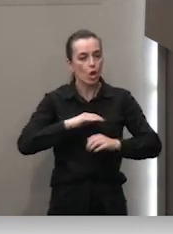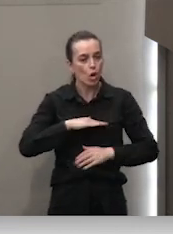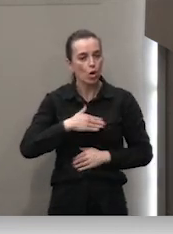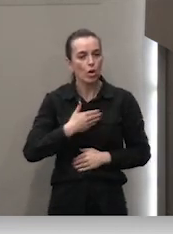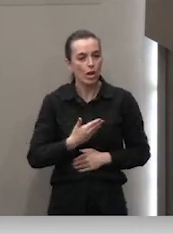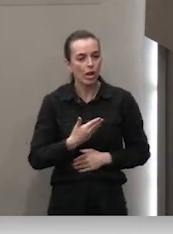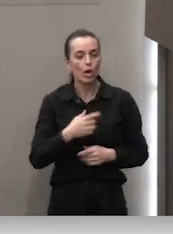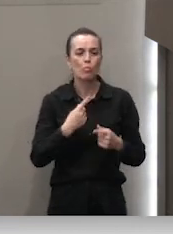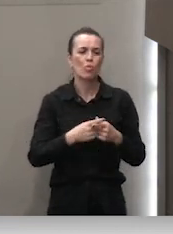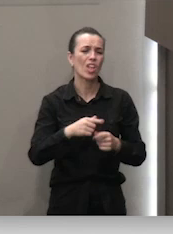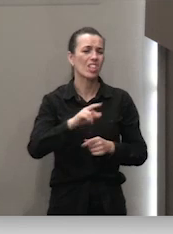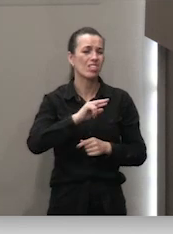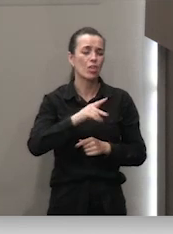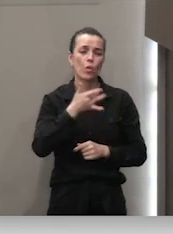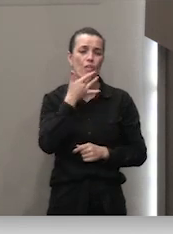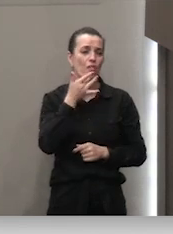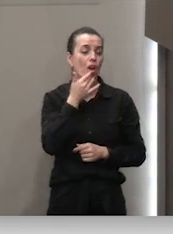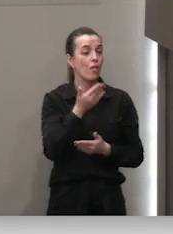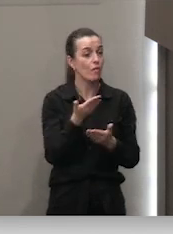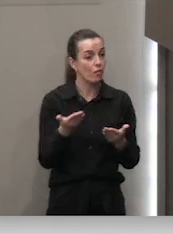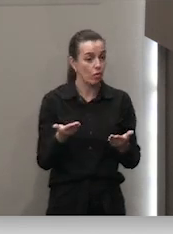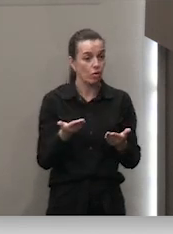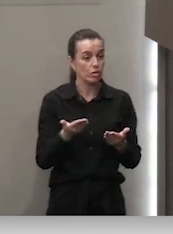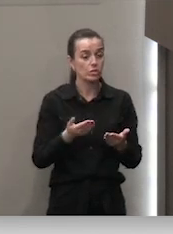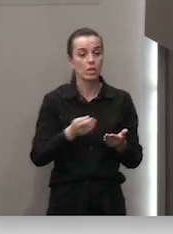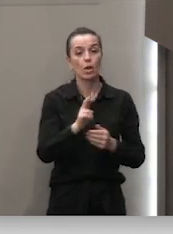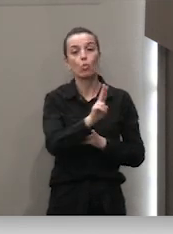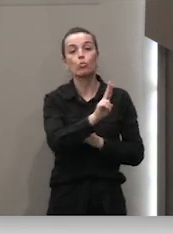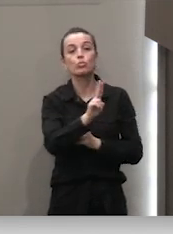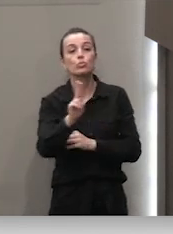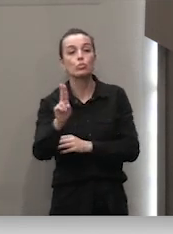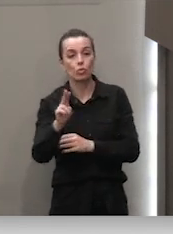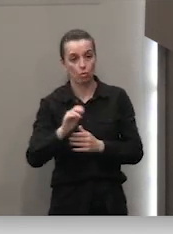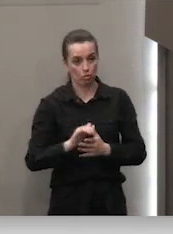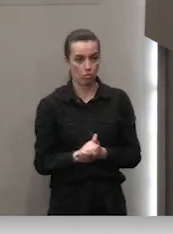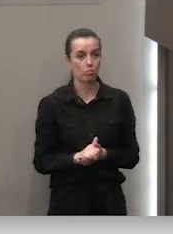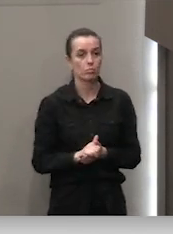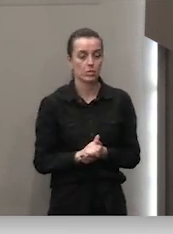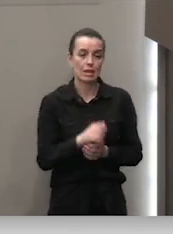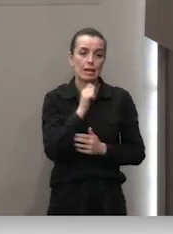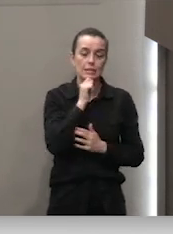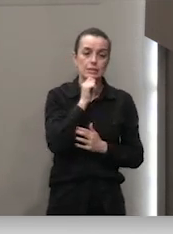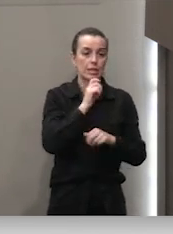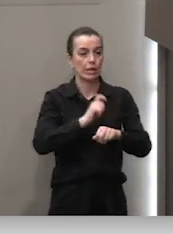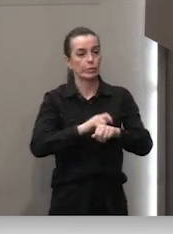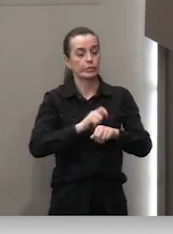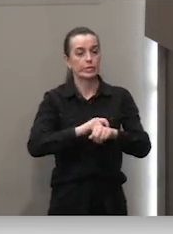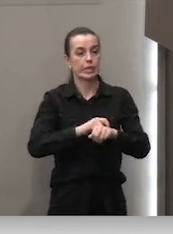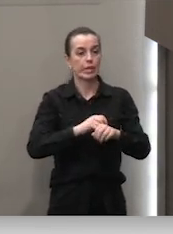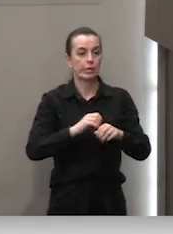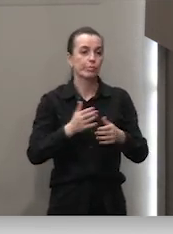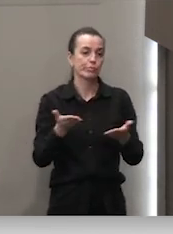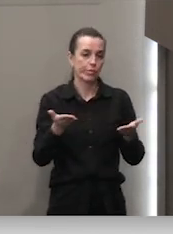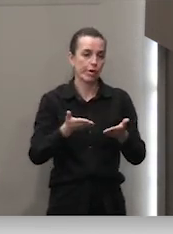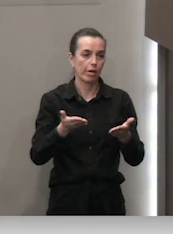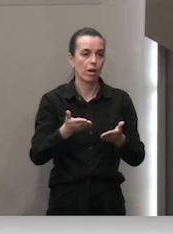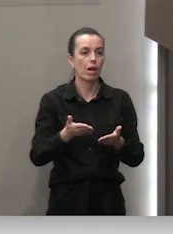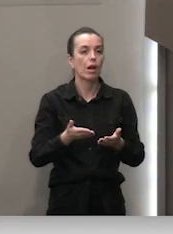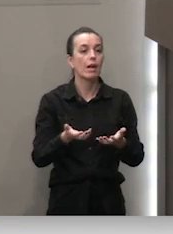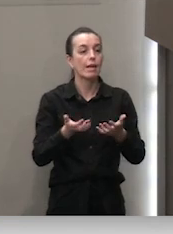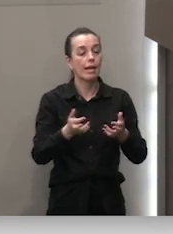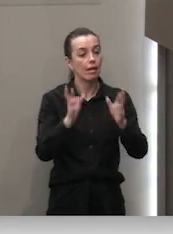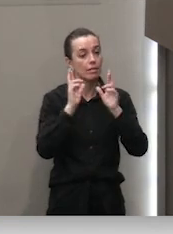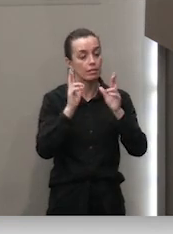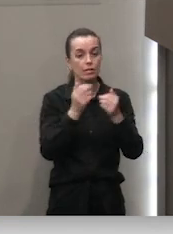porque não é fácil você dar o seu nome, ainda no momento atual, e quero desejar que